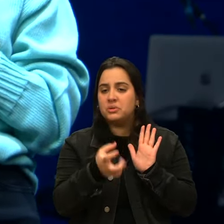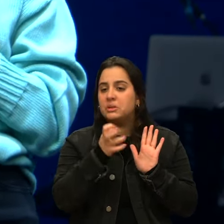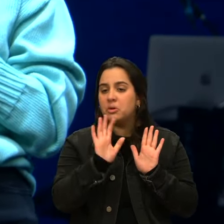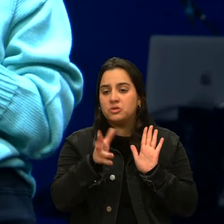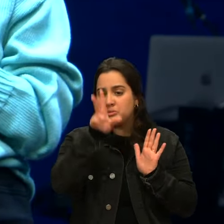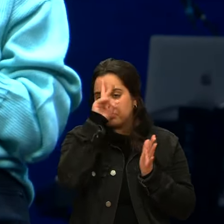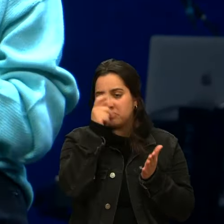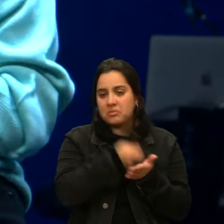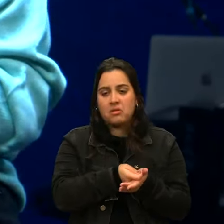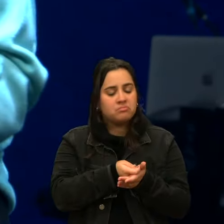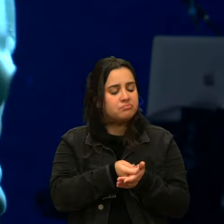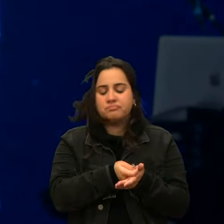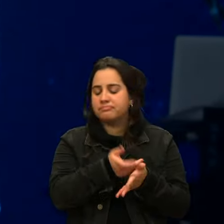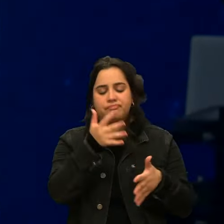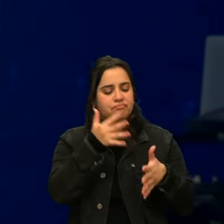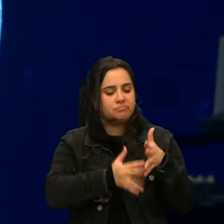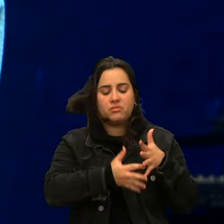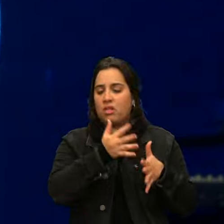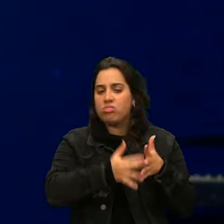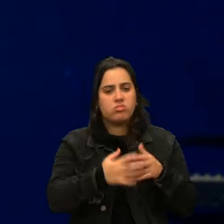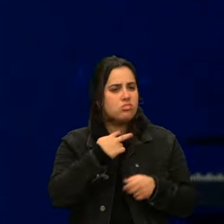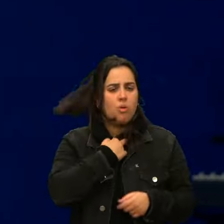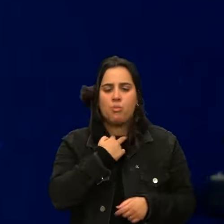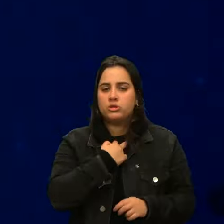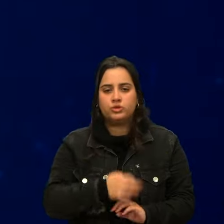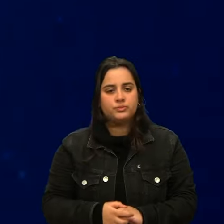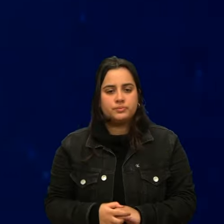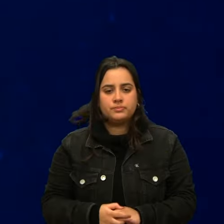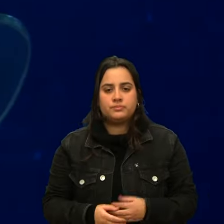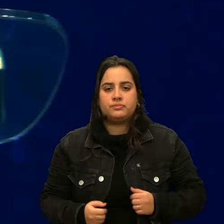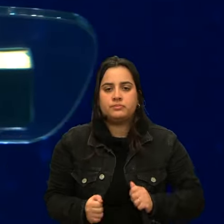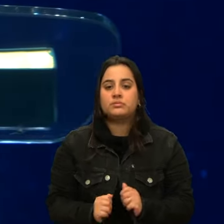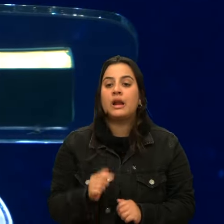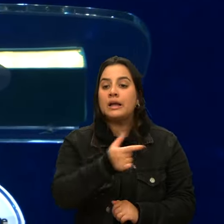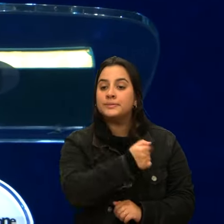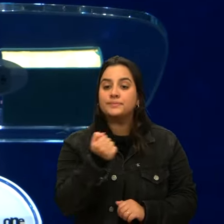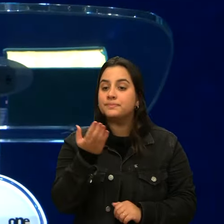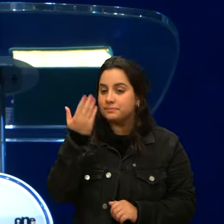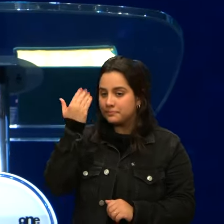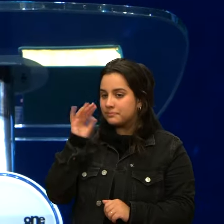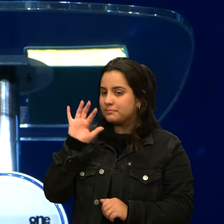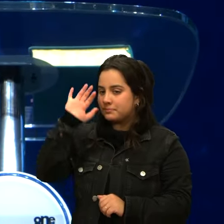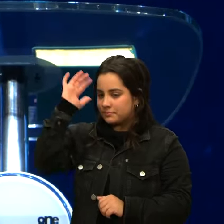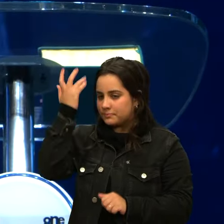não se distrair. Semana passada, aconteceu uma coisa bem engraçada.